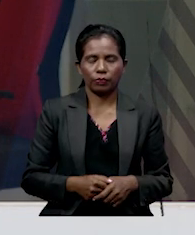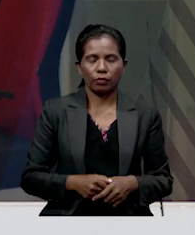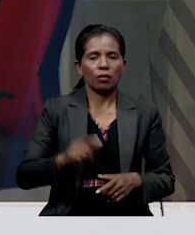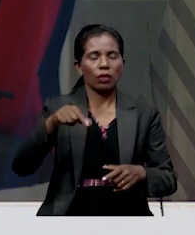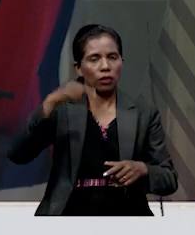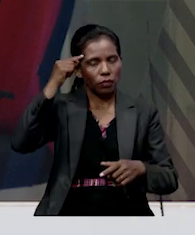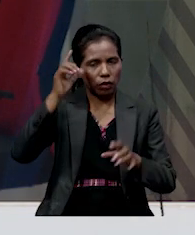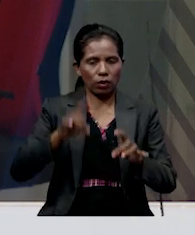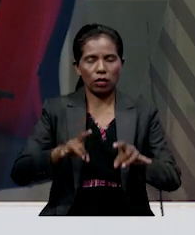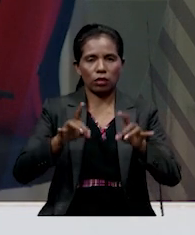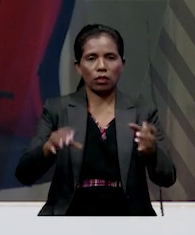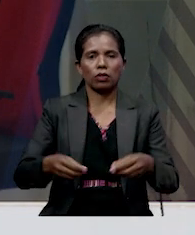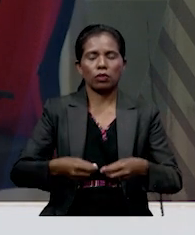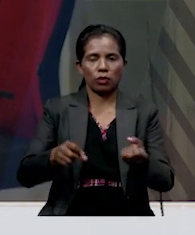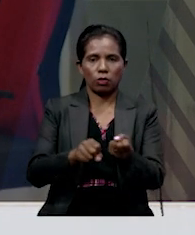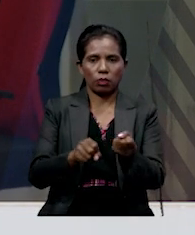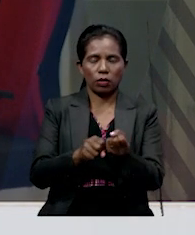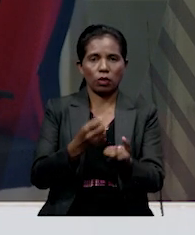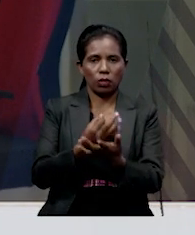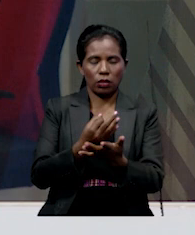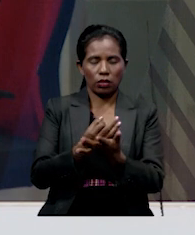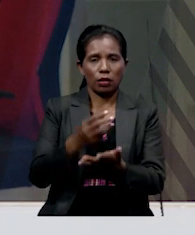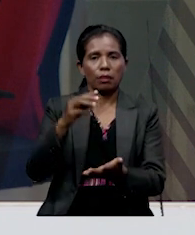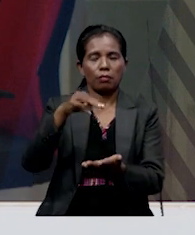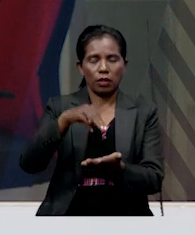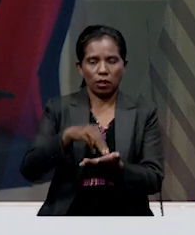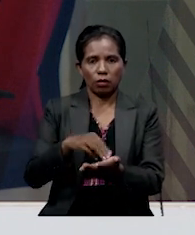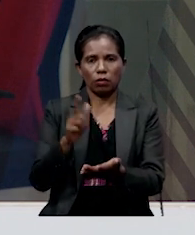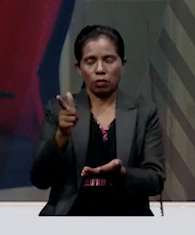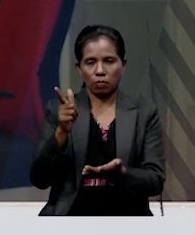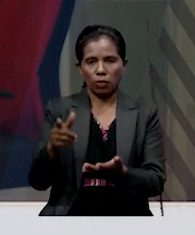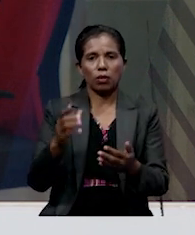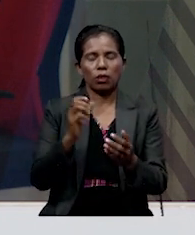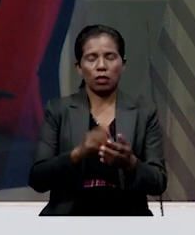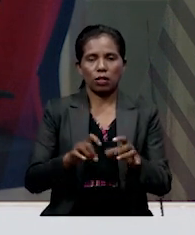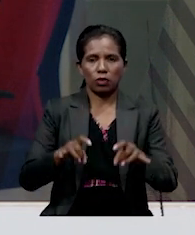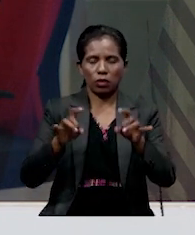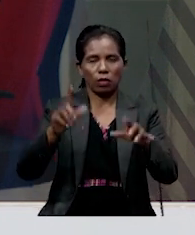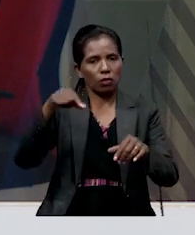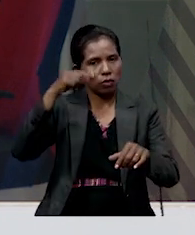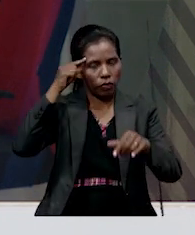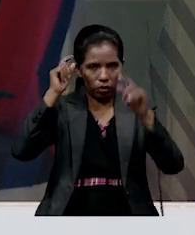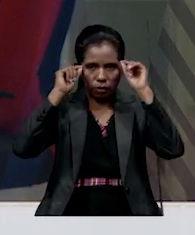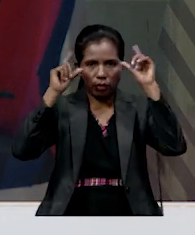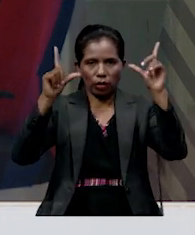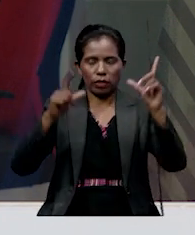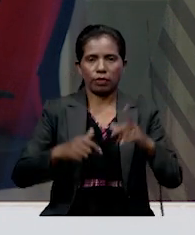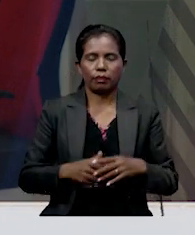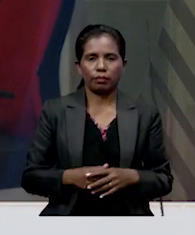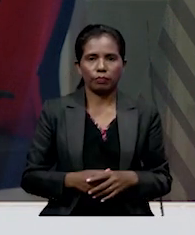Governu Austrália se apoia orçamento milliaun rua nulo dólar Austrália ba Governu Timor-Leste.